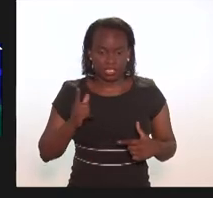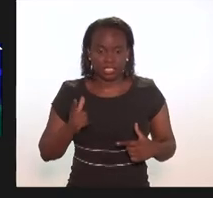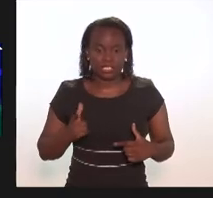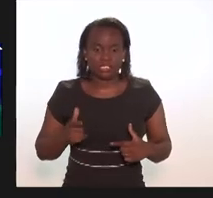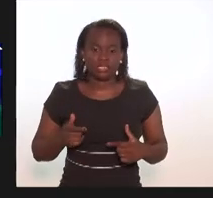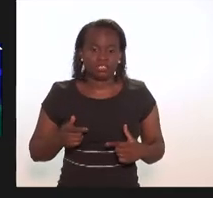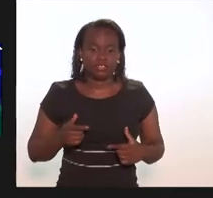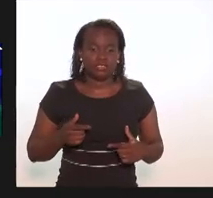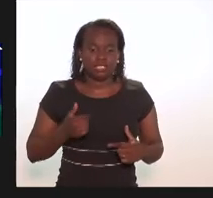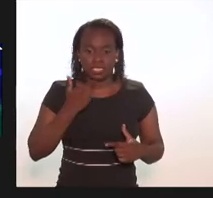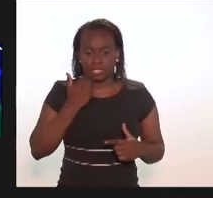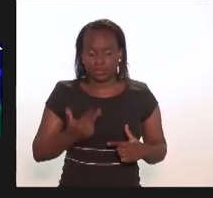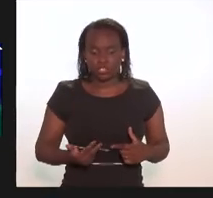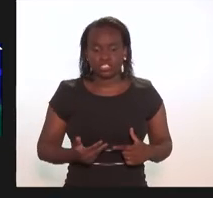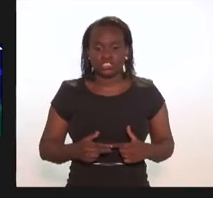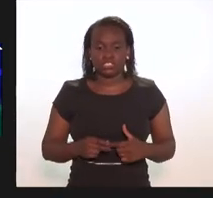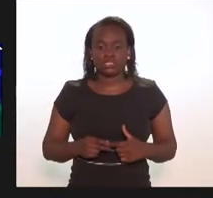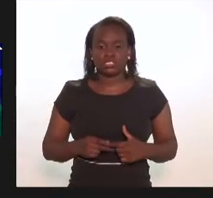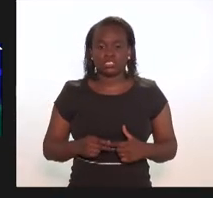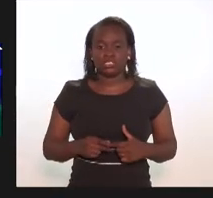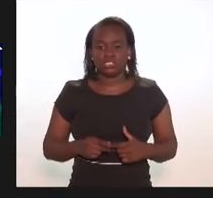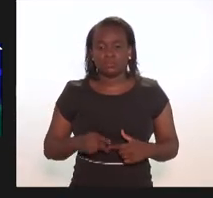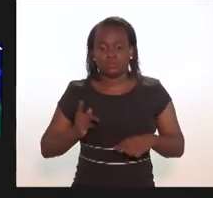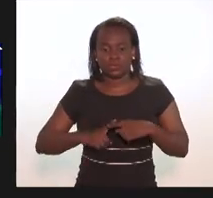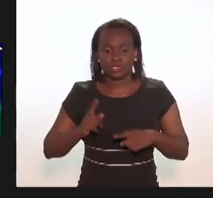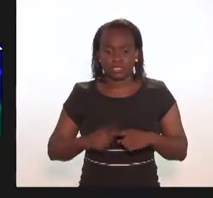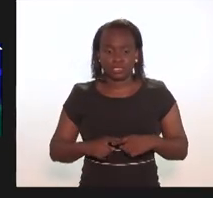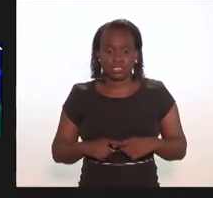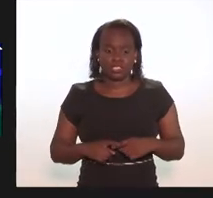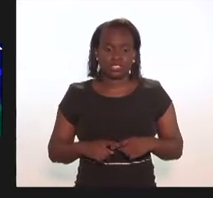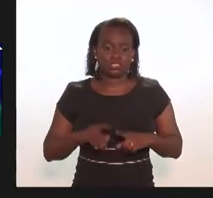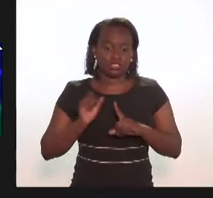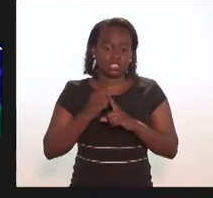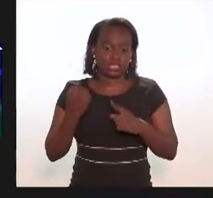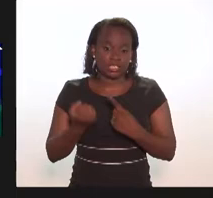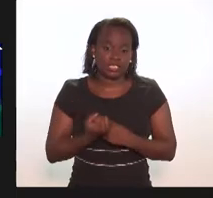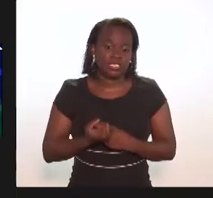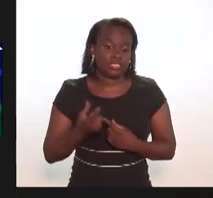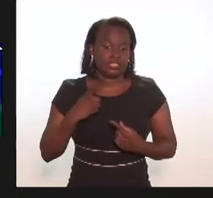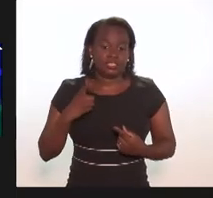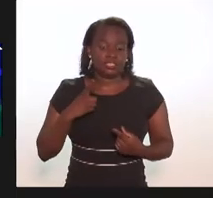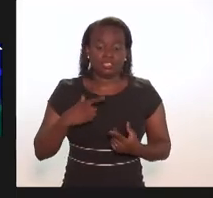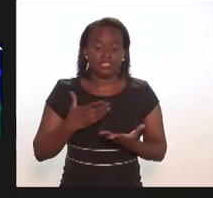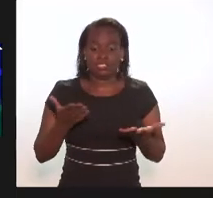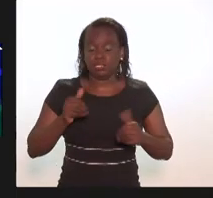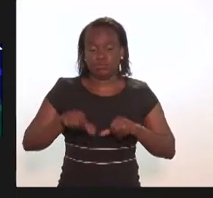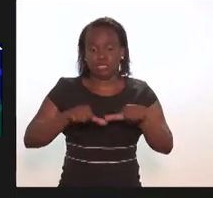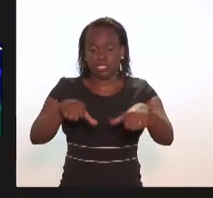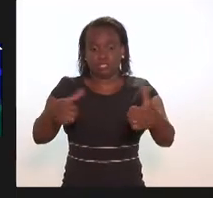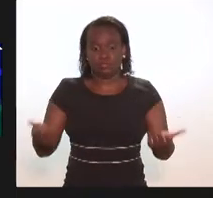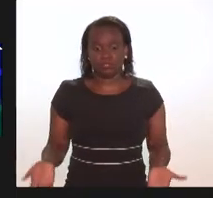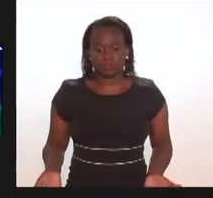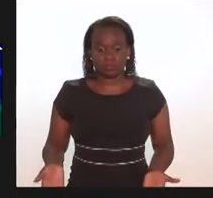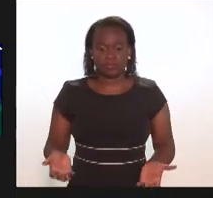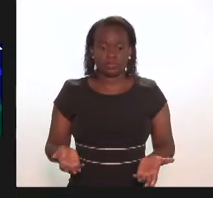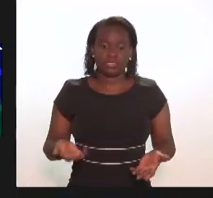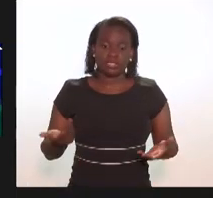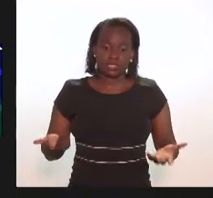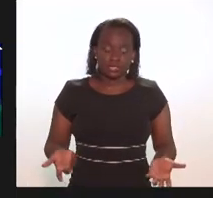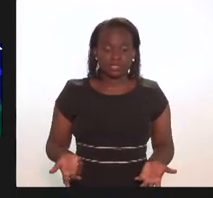na neolinguística, é porque a sociedade está mudando.